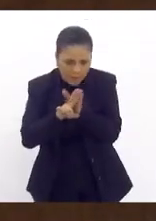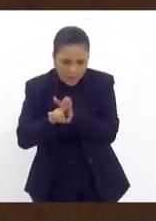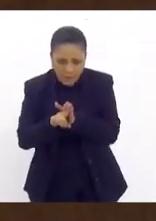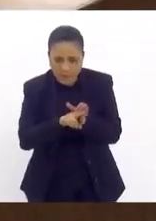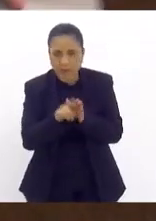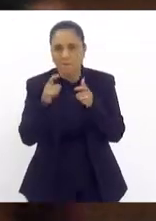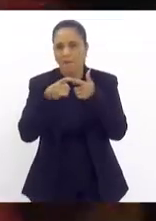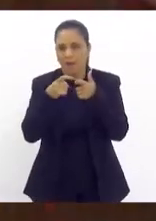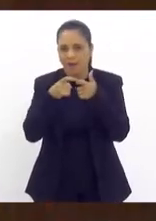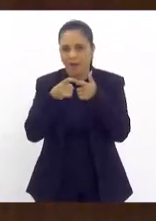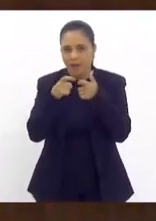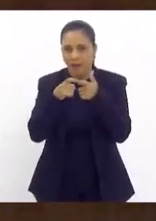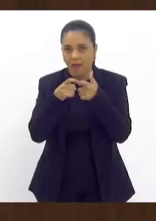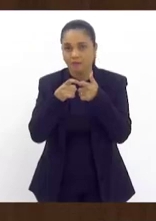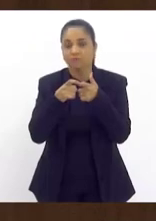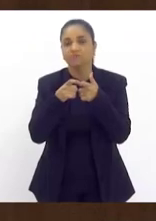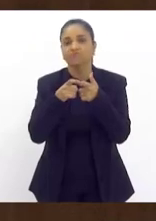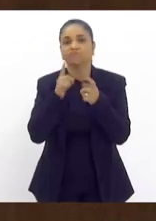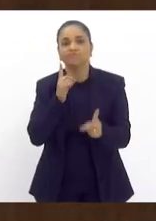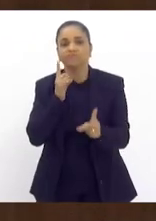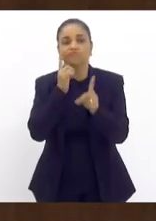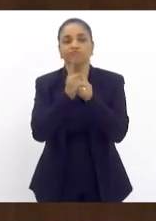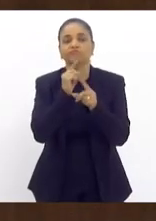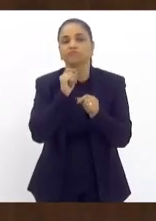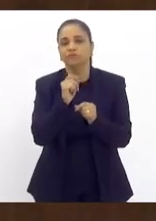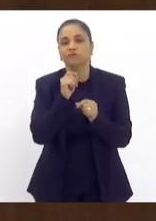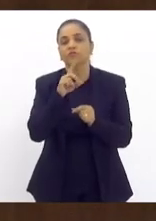ortopedista consegue